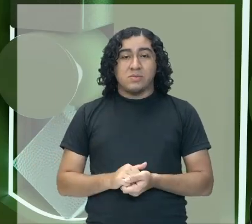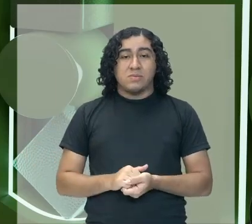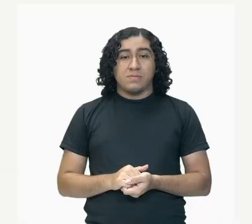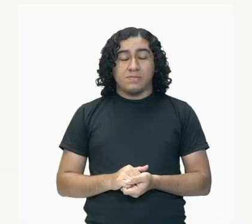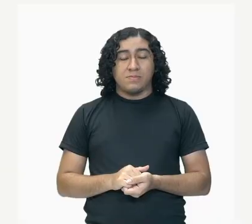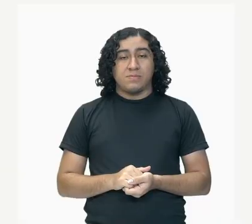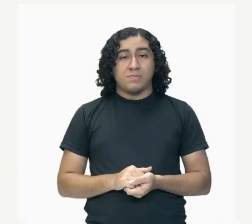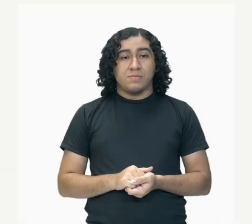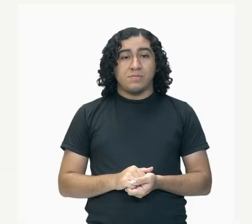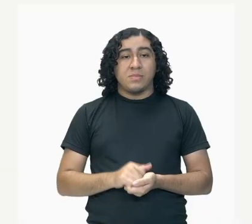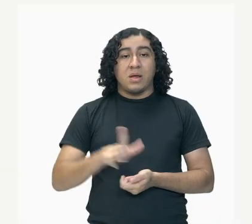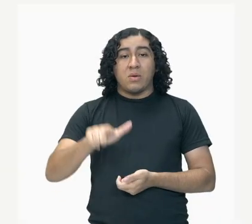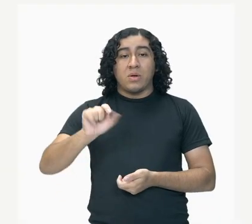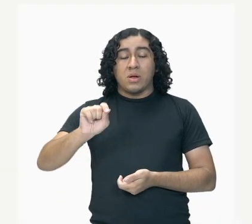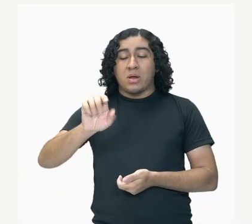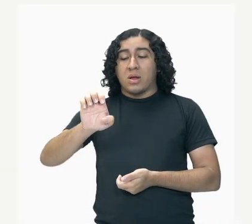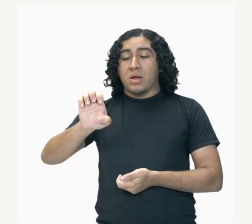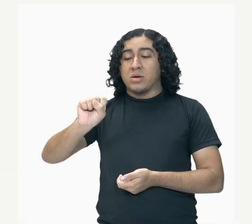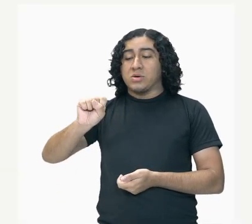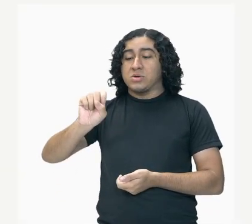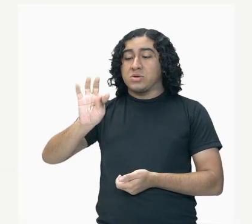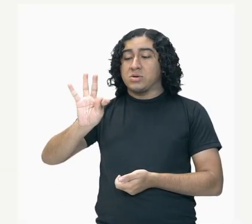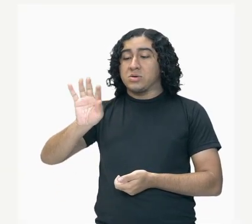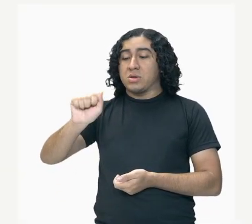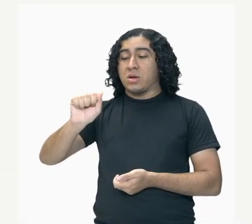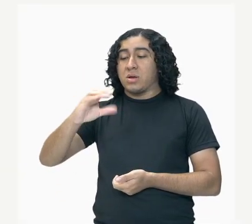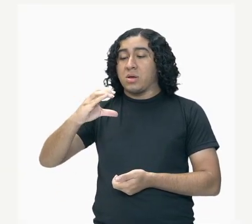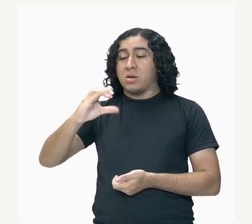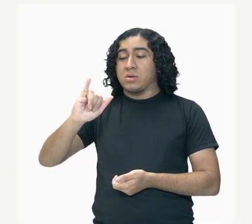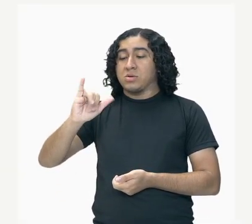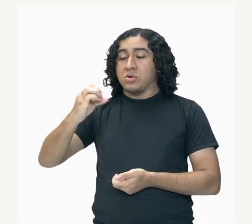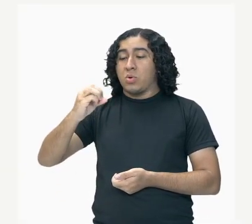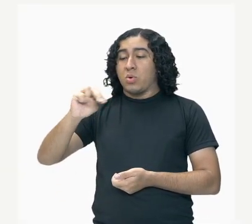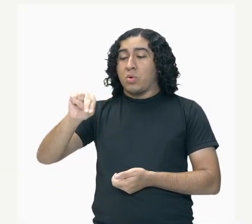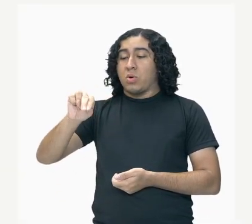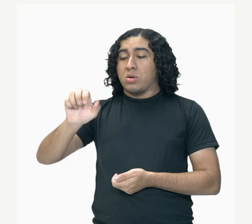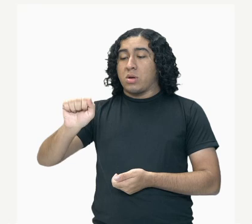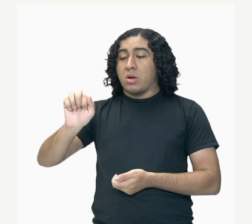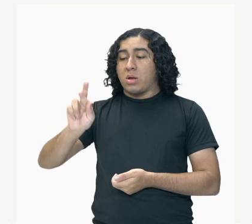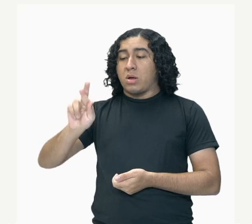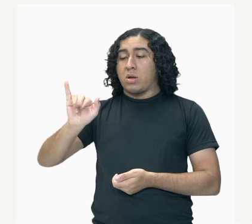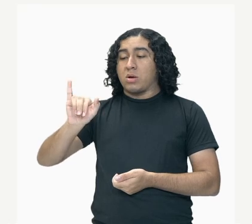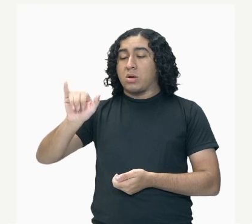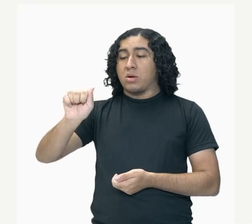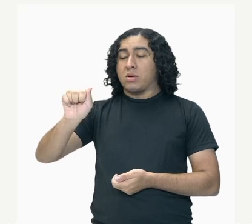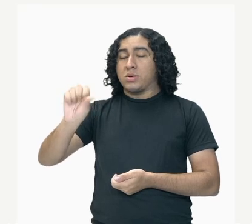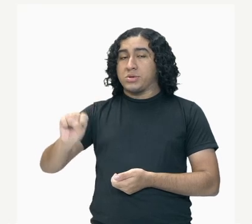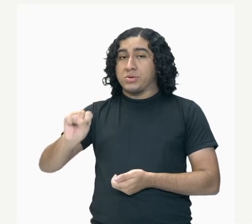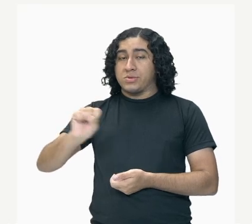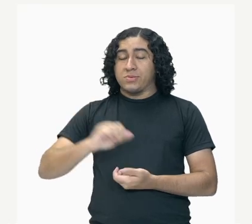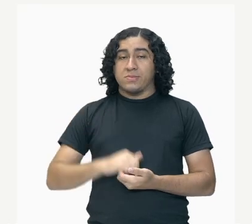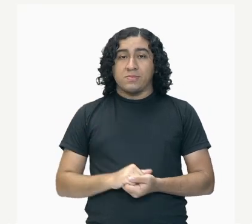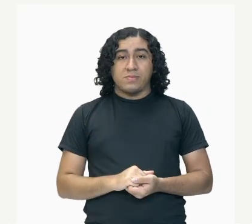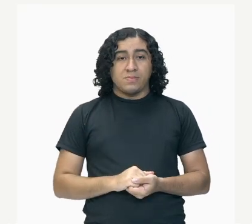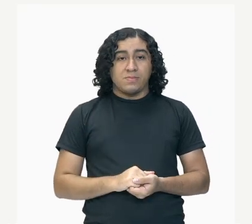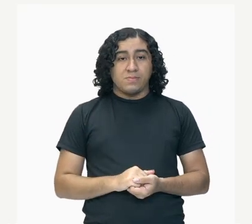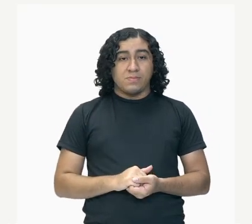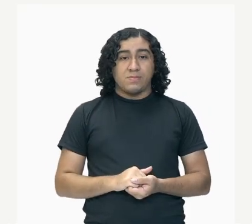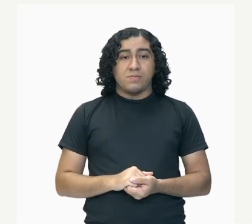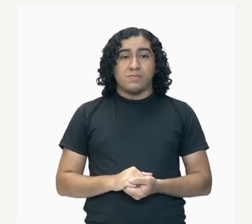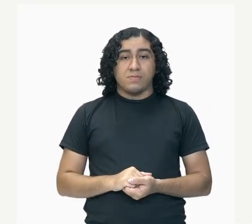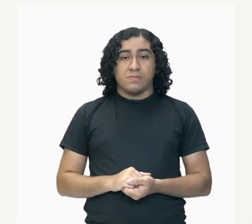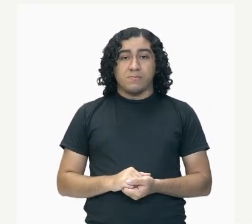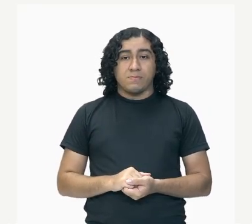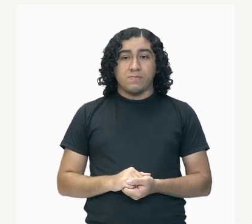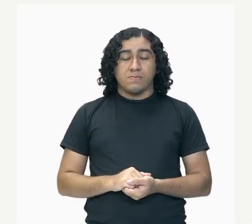estacionárias o que que são ondas estacionárias pessoal são oscilações periódicas